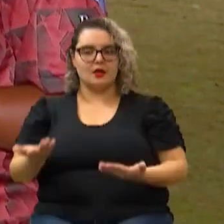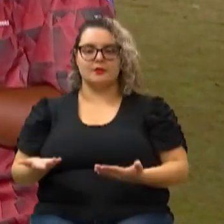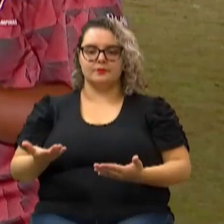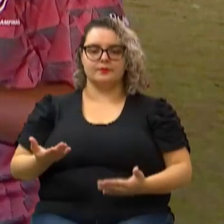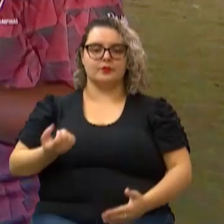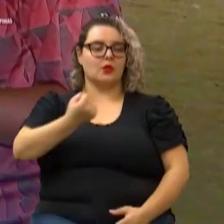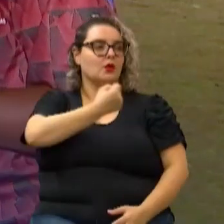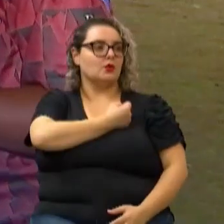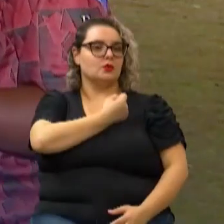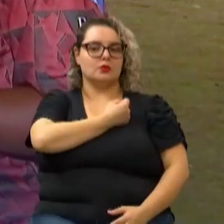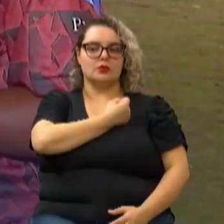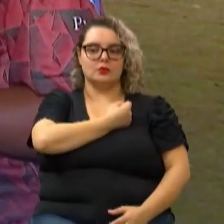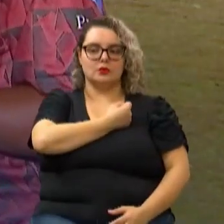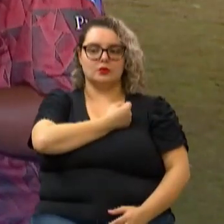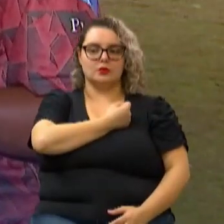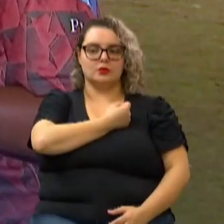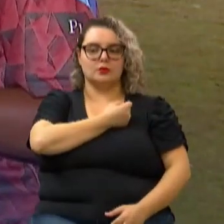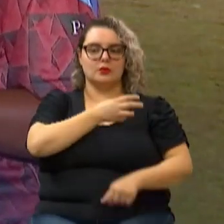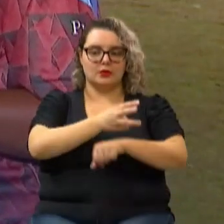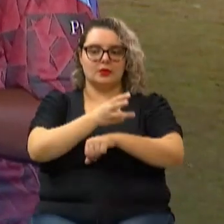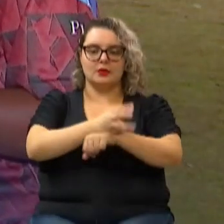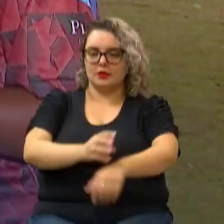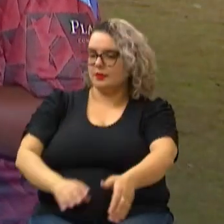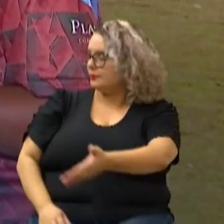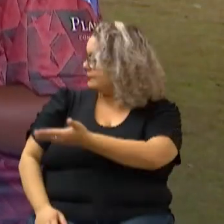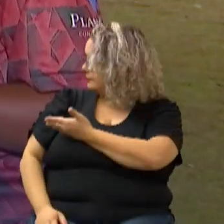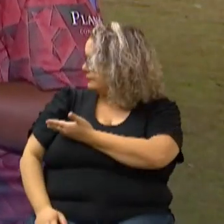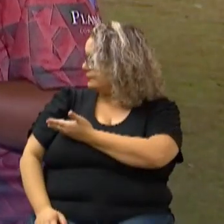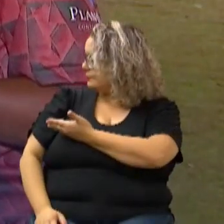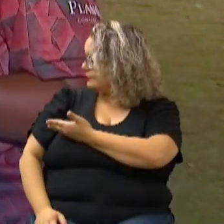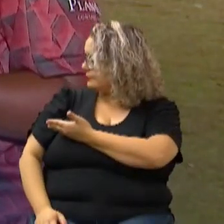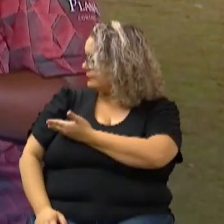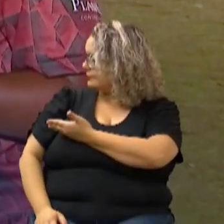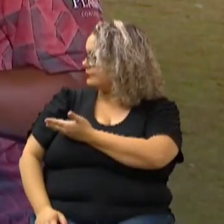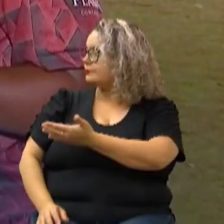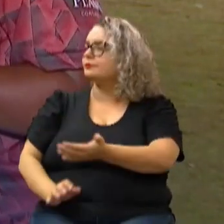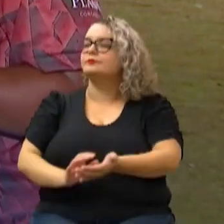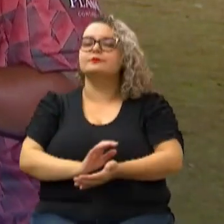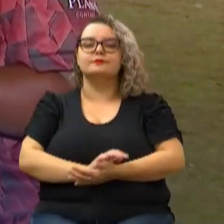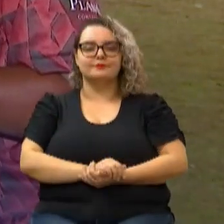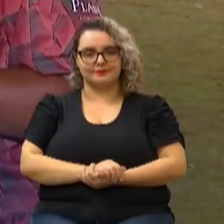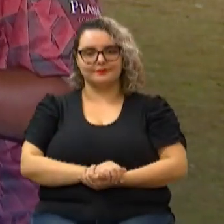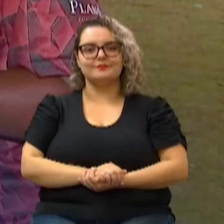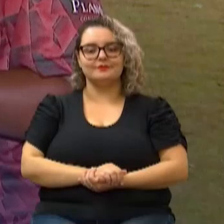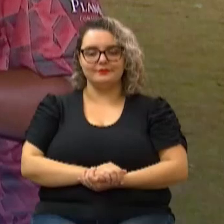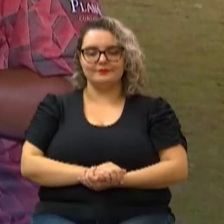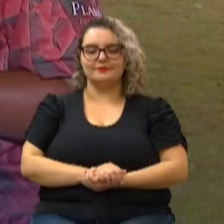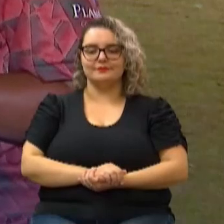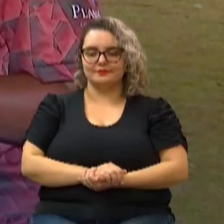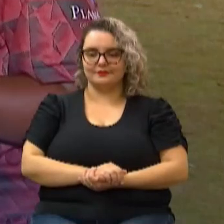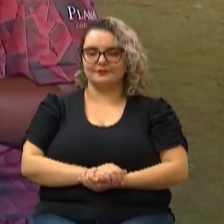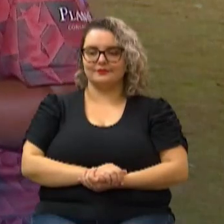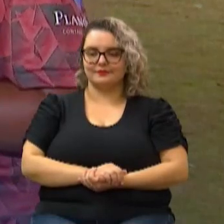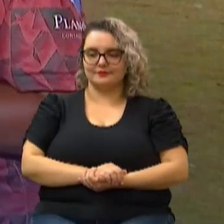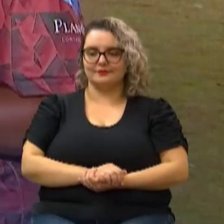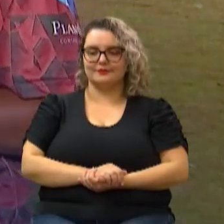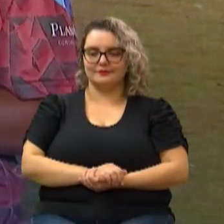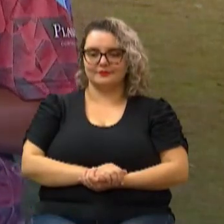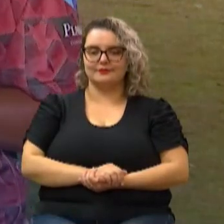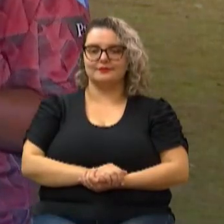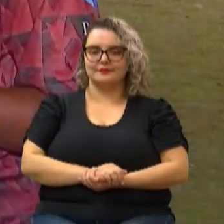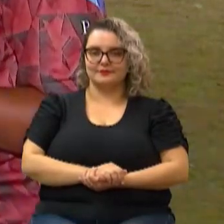com a gente. Qual o número? Do meu telefone. WhatsApp. Do WhatsApp é 19 989